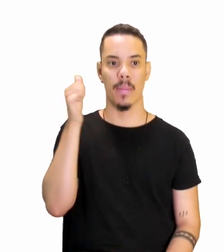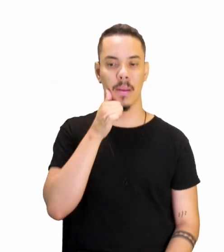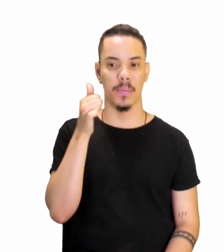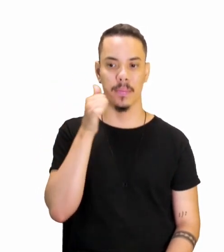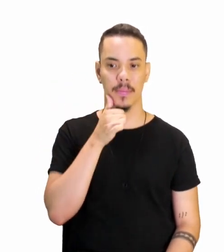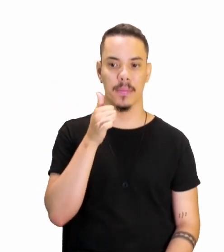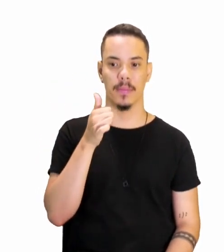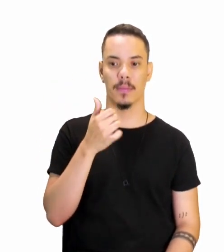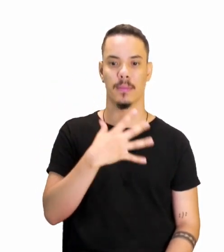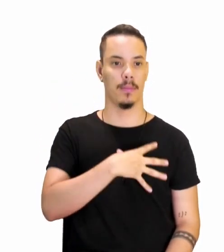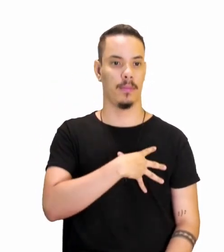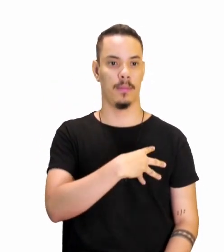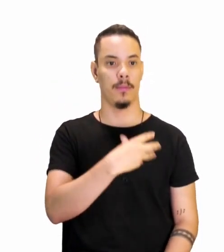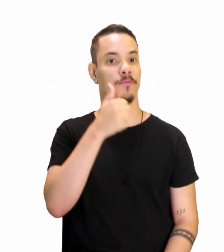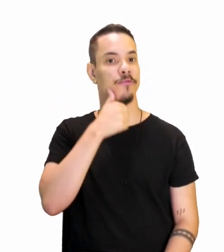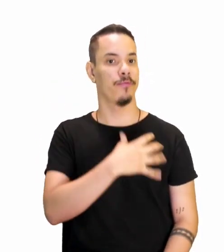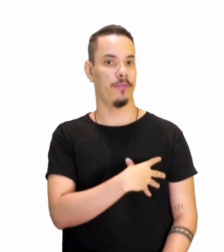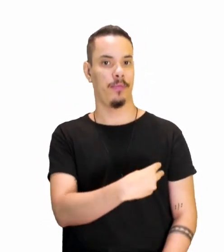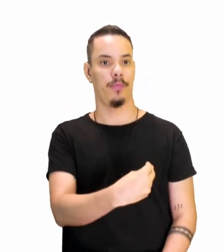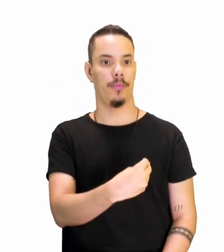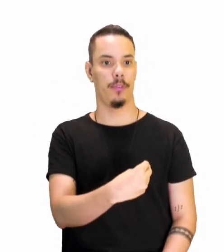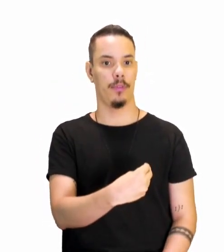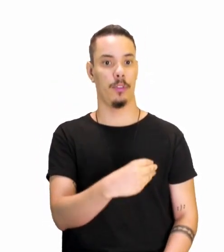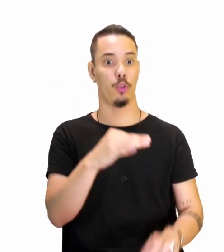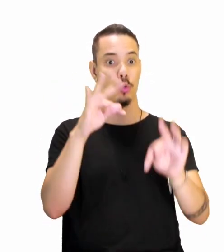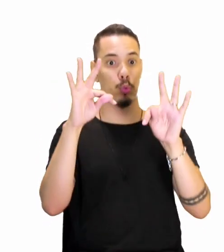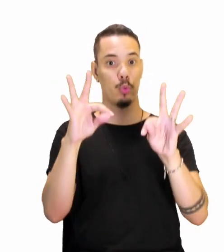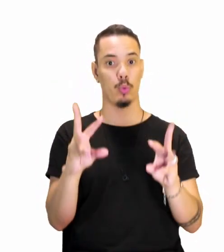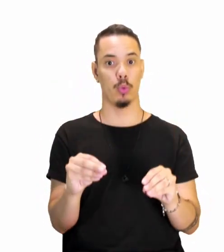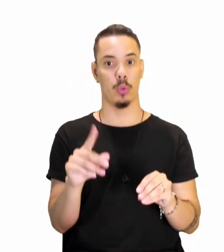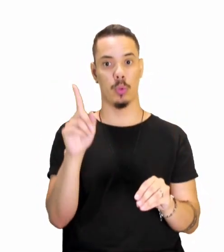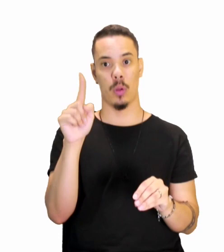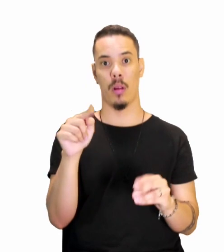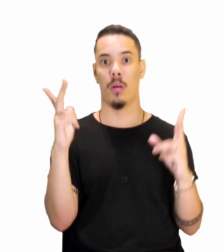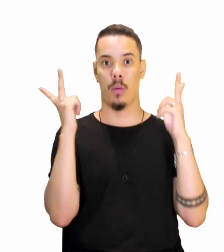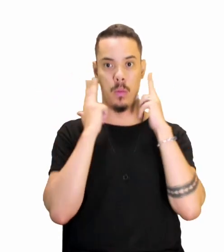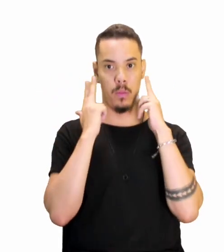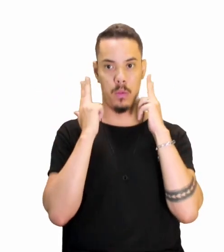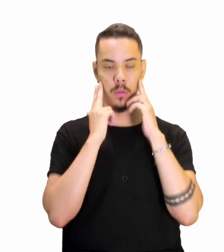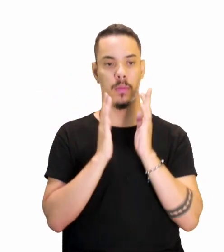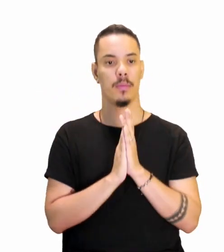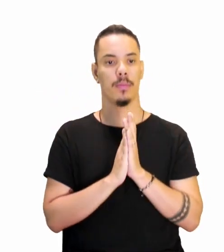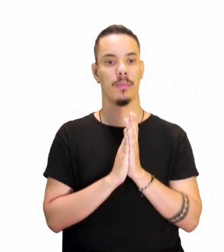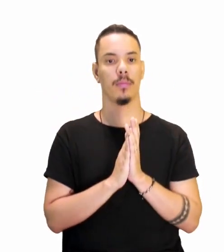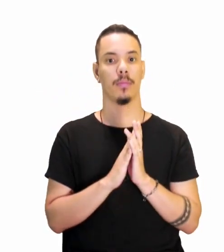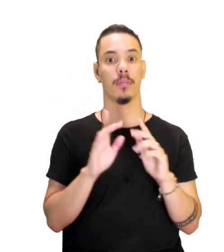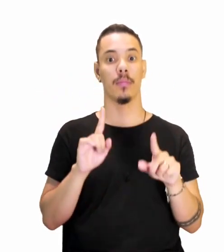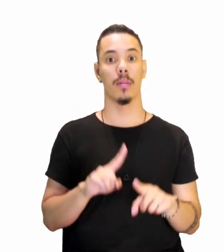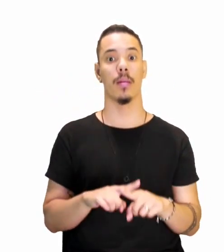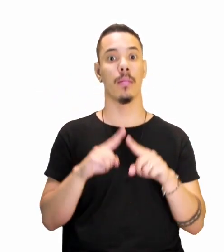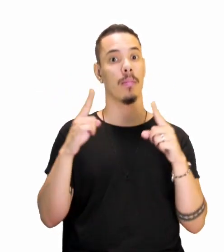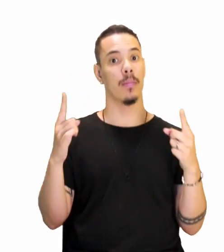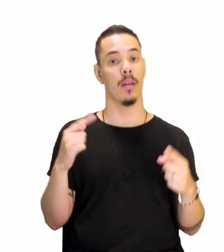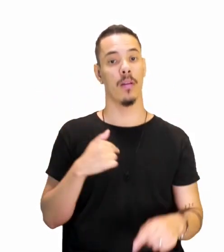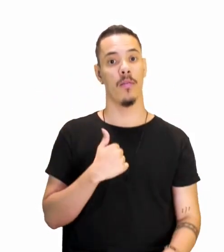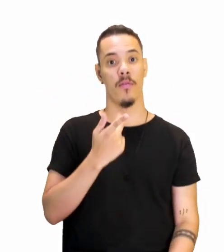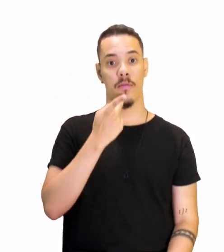mulher, filha. Isso tudo aqui, ó, substantivo comum. Mas quando eu quero